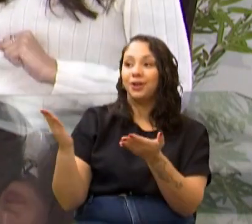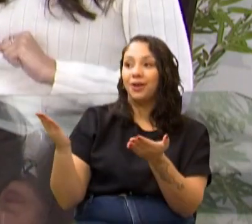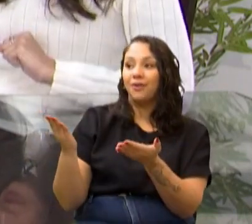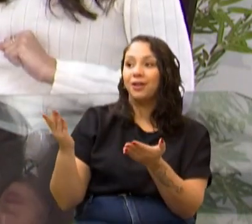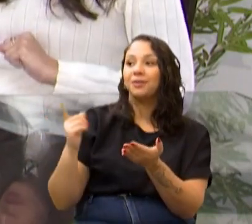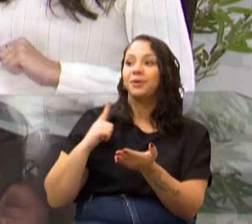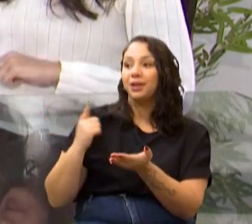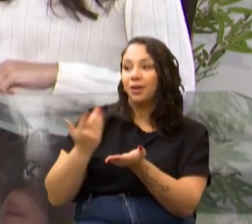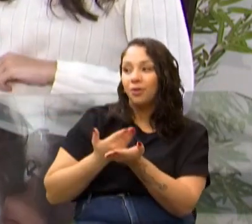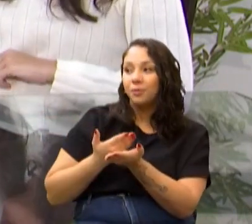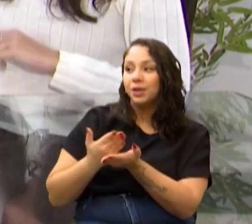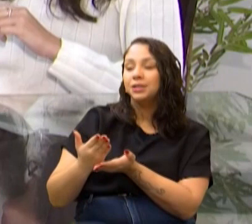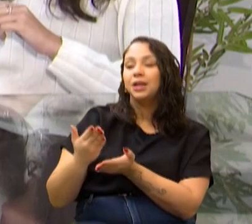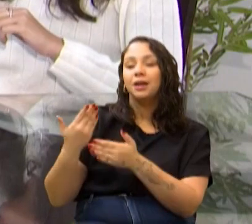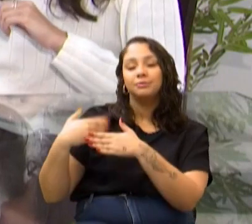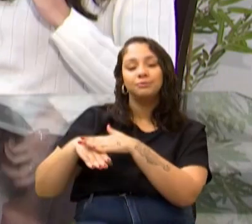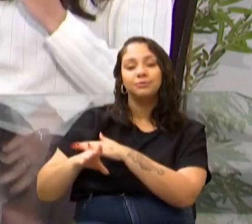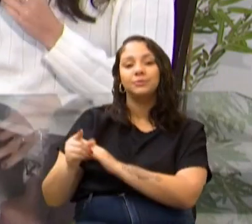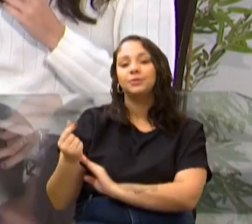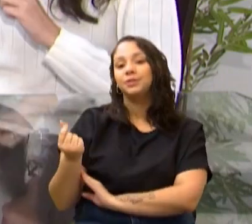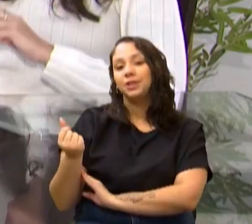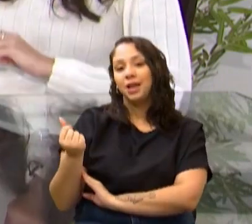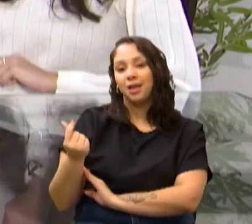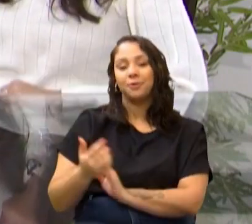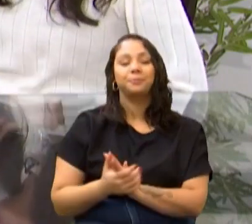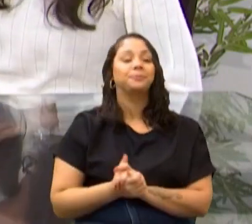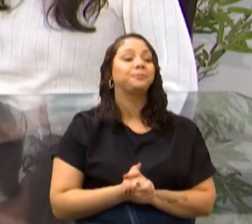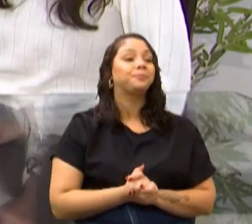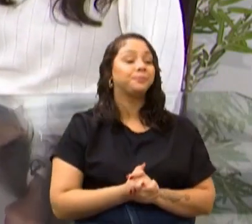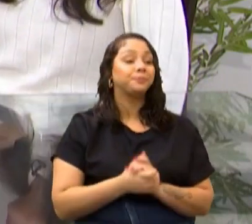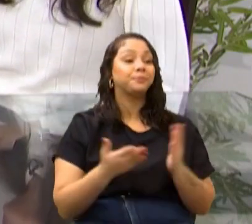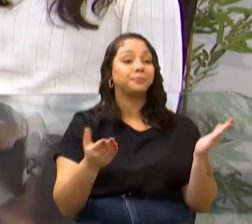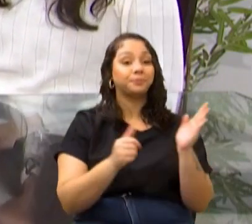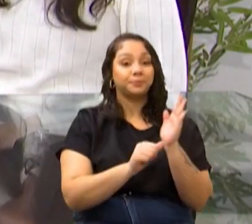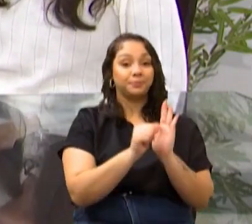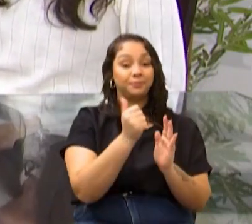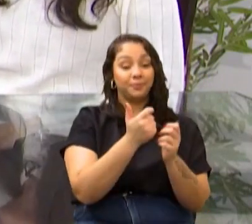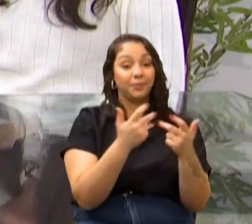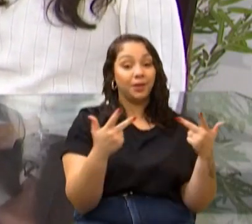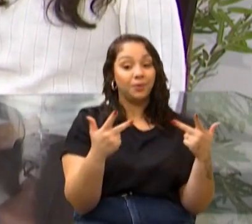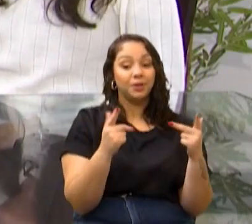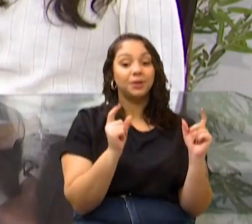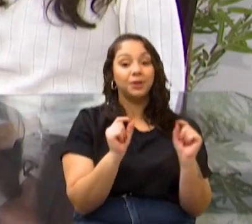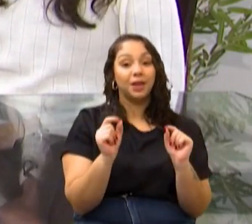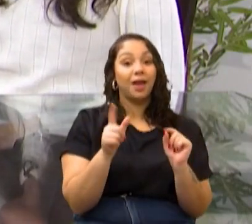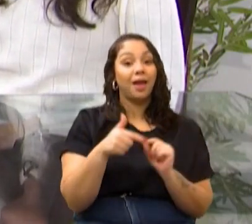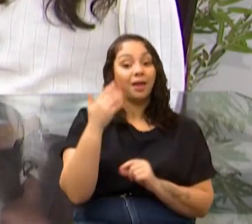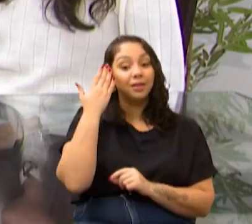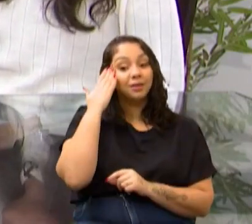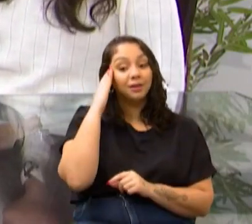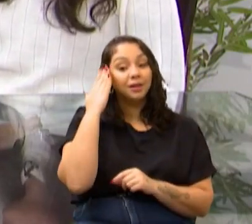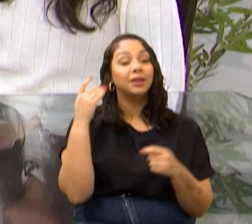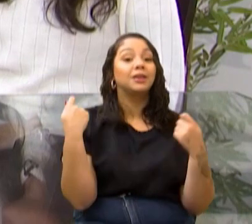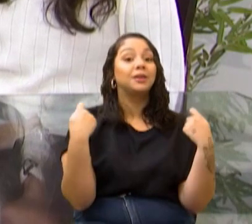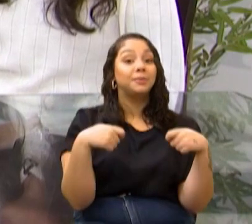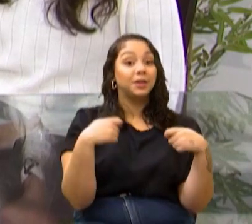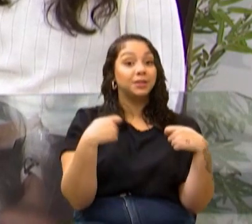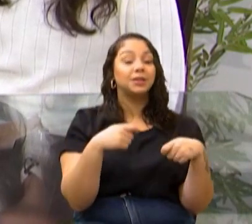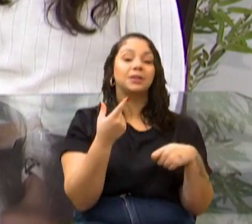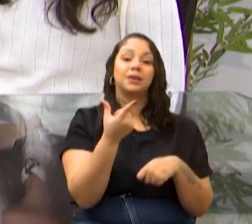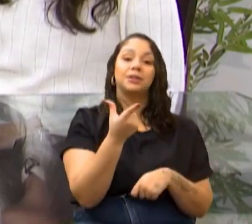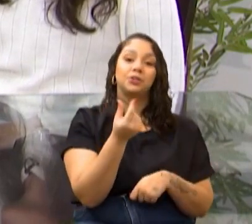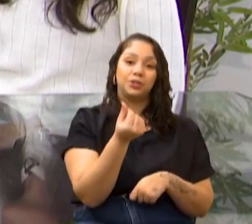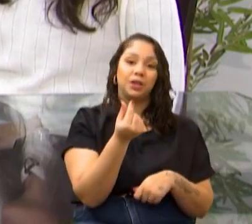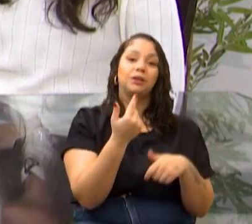nos assistindo começar a fazer essa reserva financeira? A primeira coisa é entender